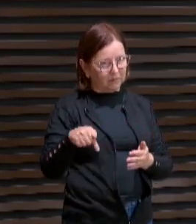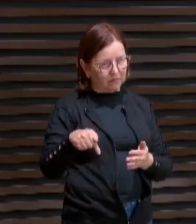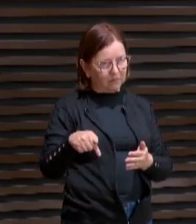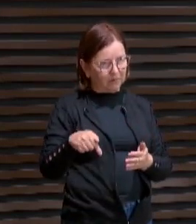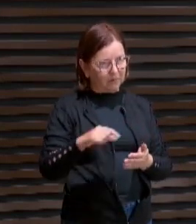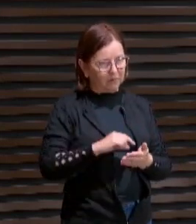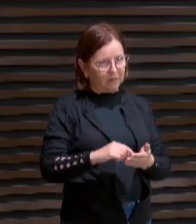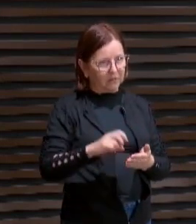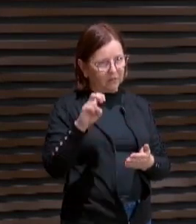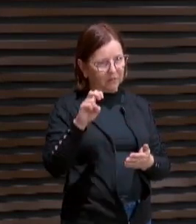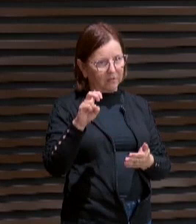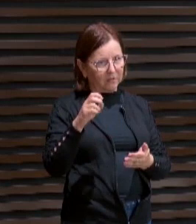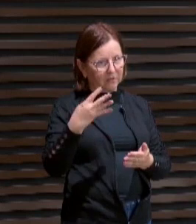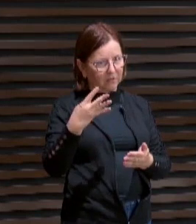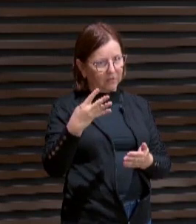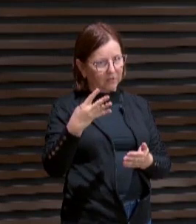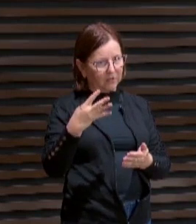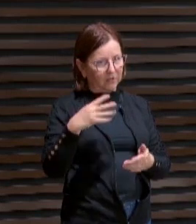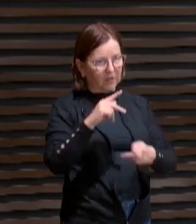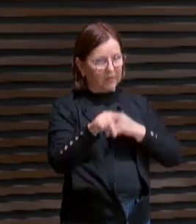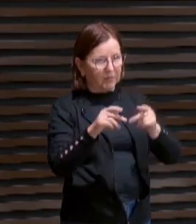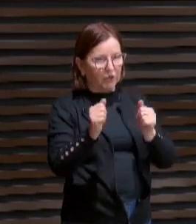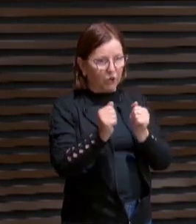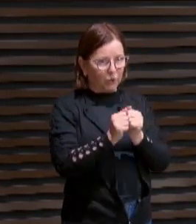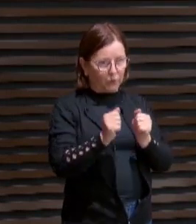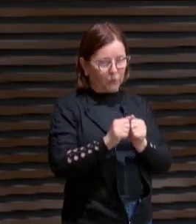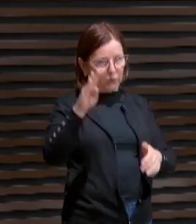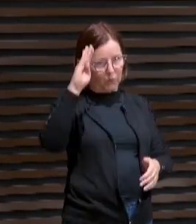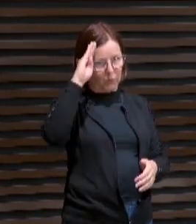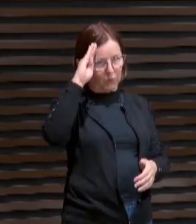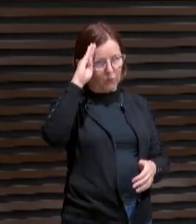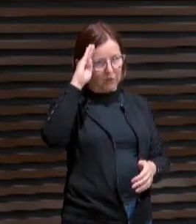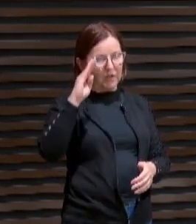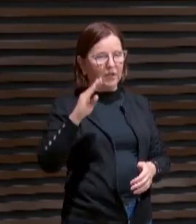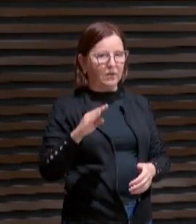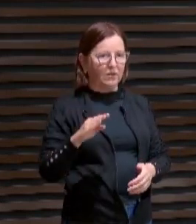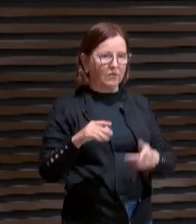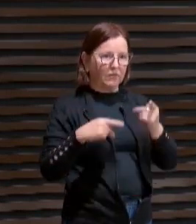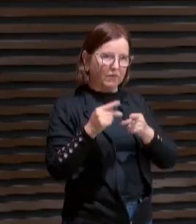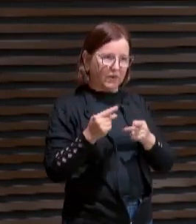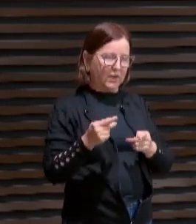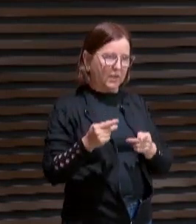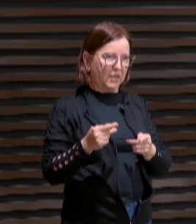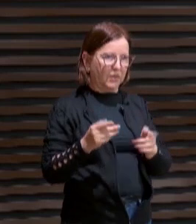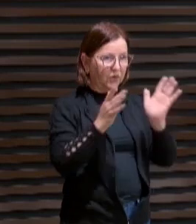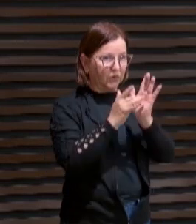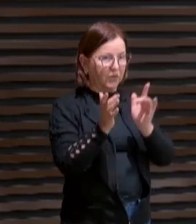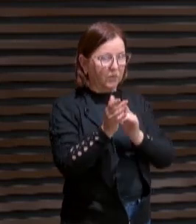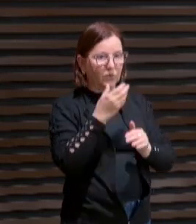estavam junto com o centurião também viram em Jesus um homem